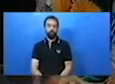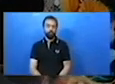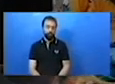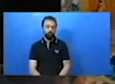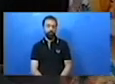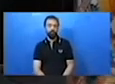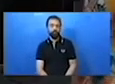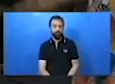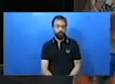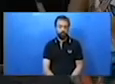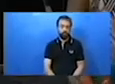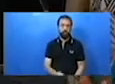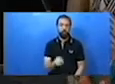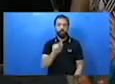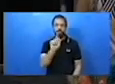Olha lá.